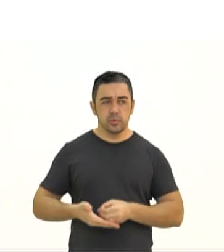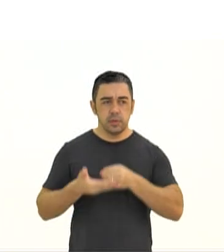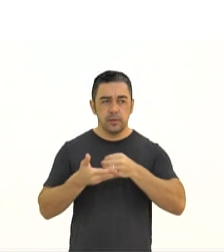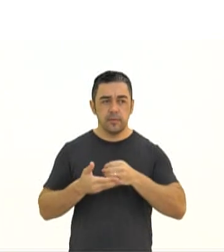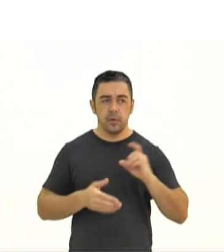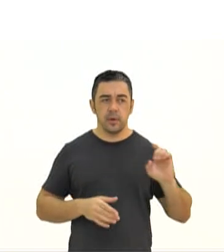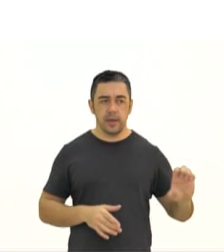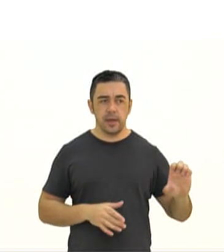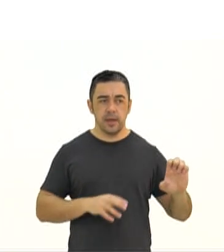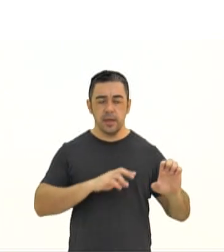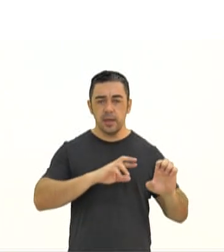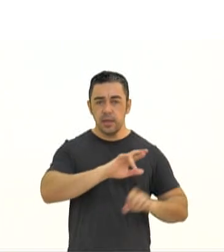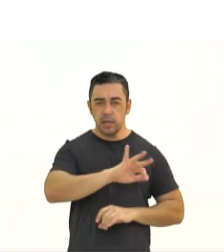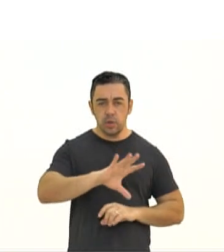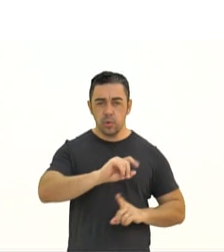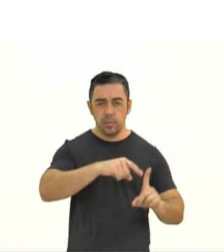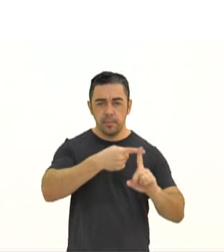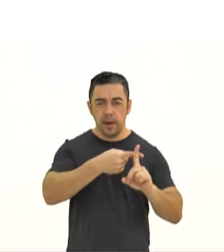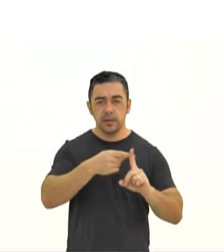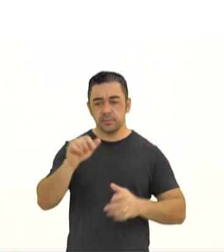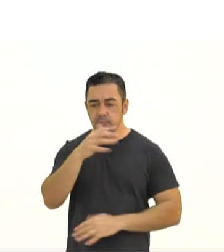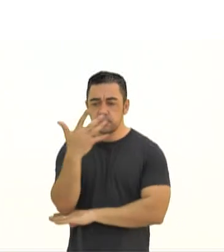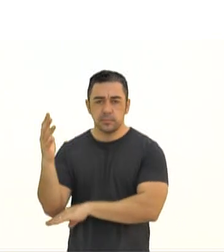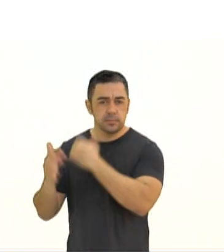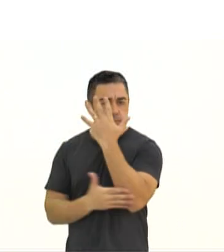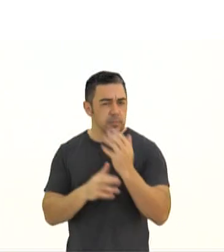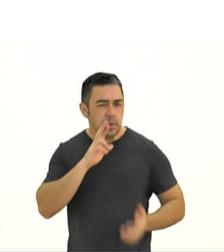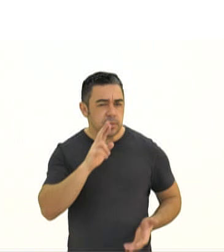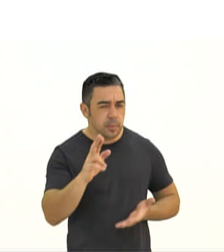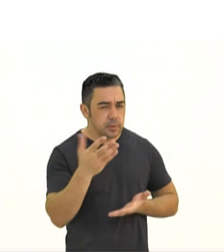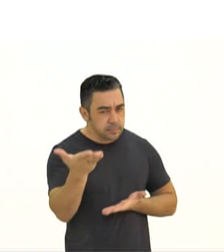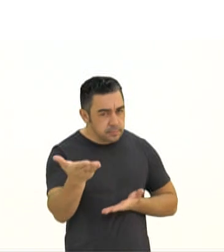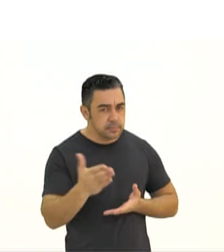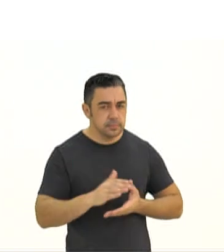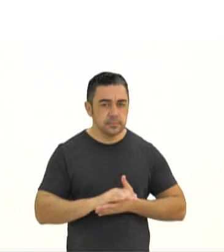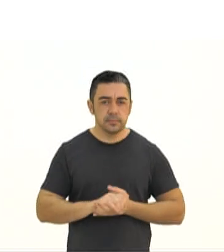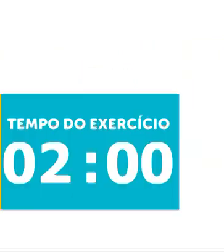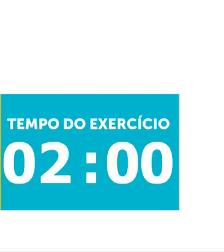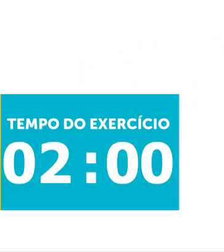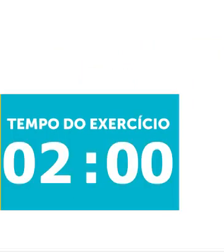Rio mais Meio Ambiente. Bora marcar a atividadezinha, voltamos loguinho.